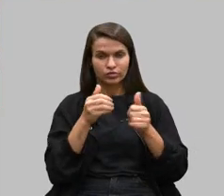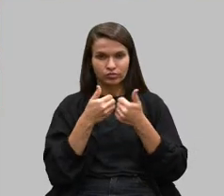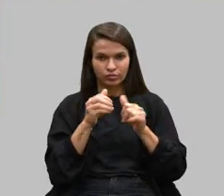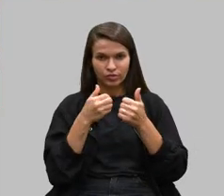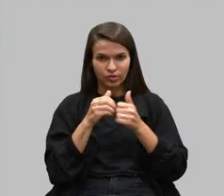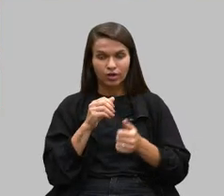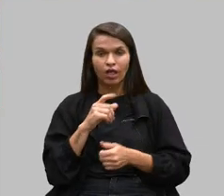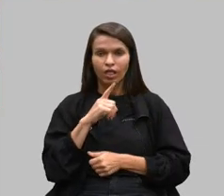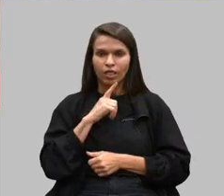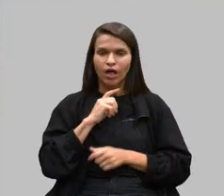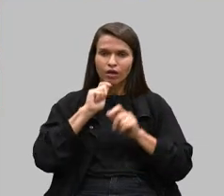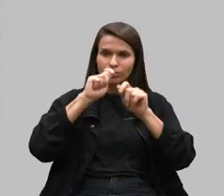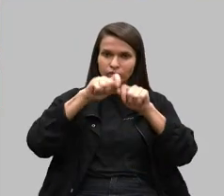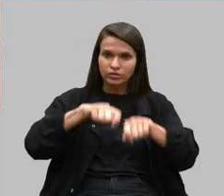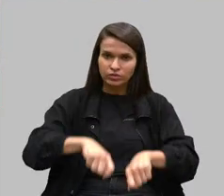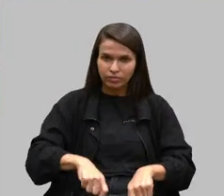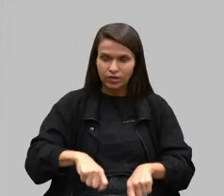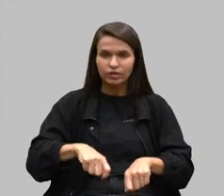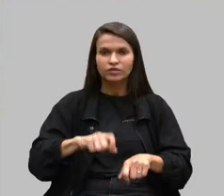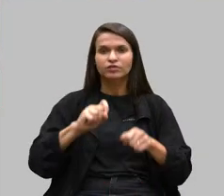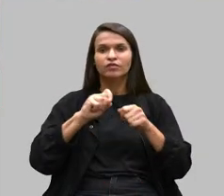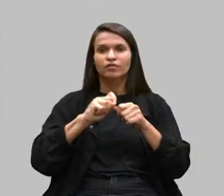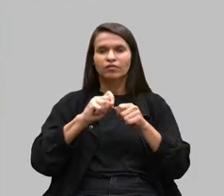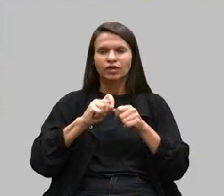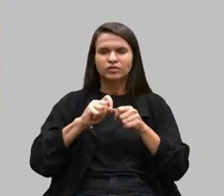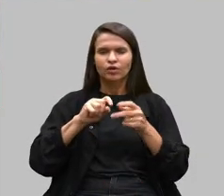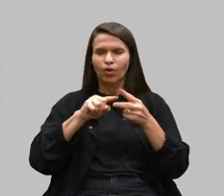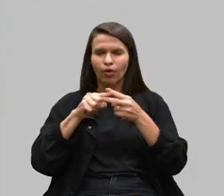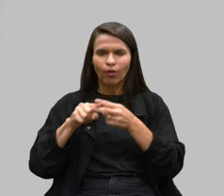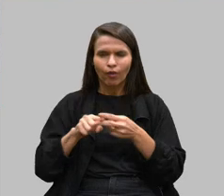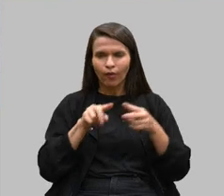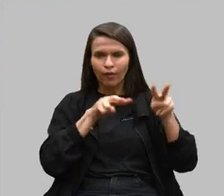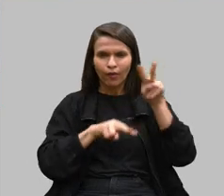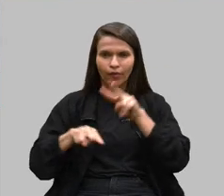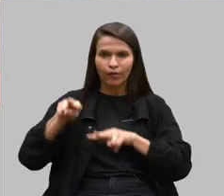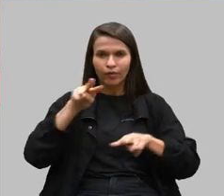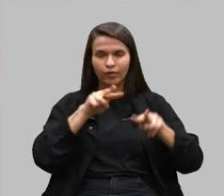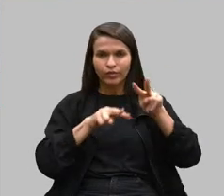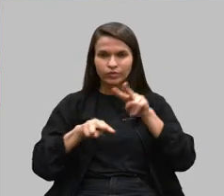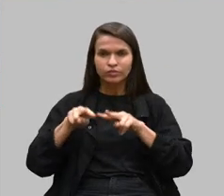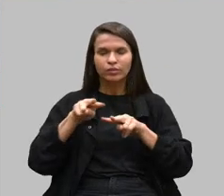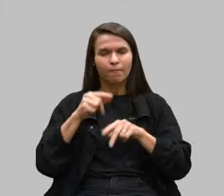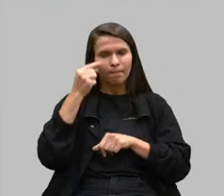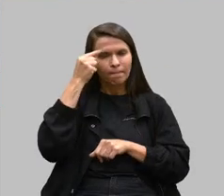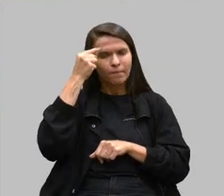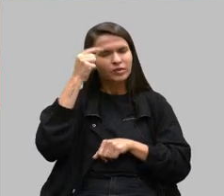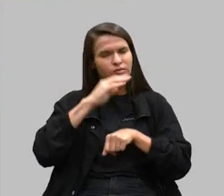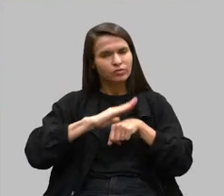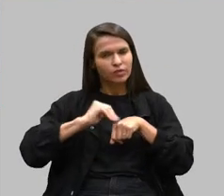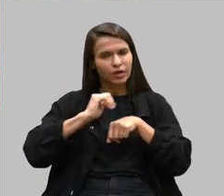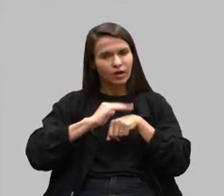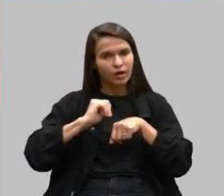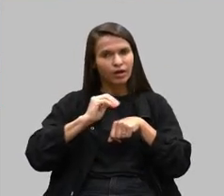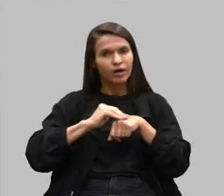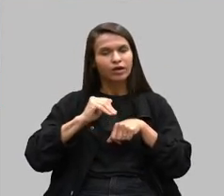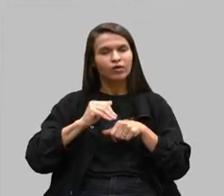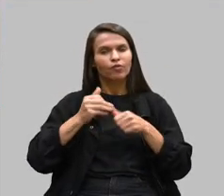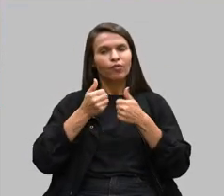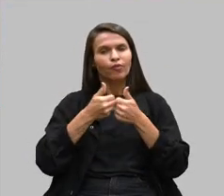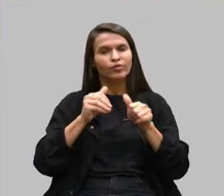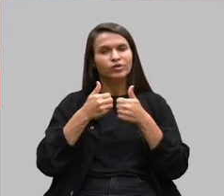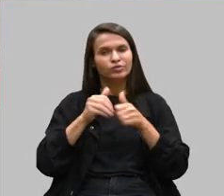se Há a possibilidade de fazer a revisão na concessão Pense com carinho na questão do transporte de